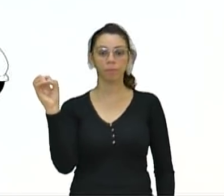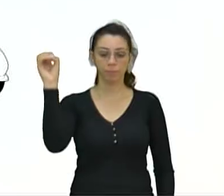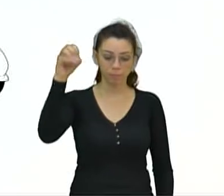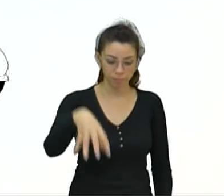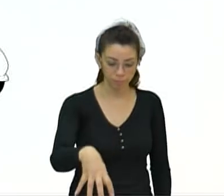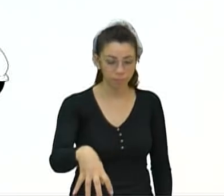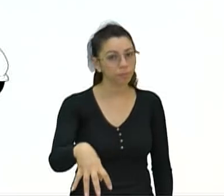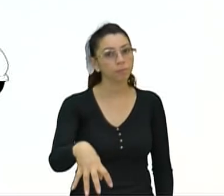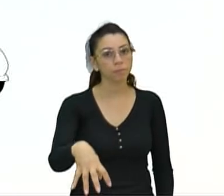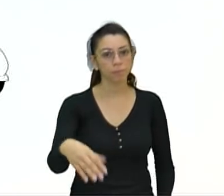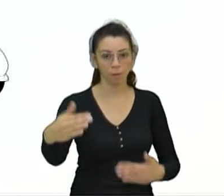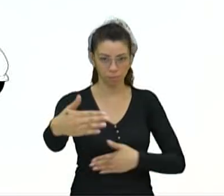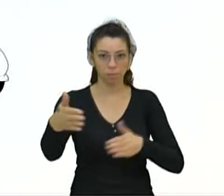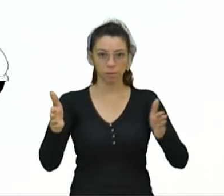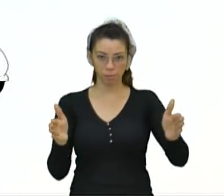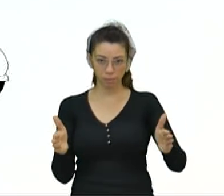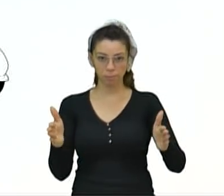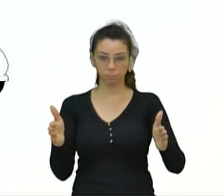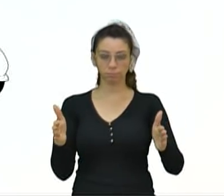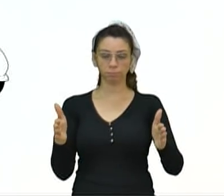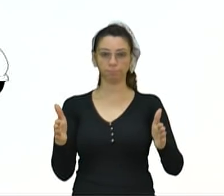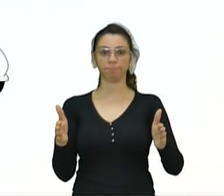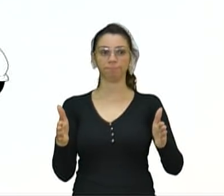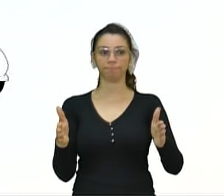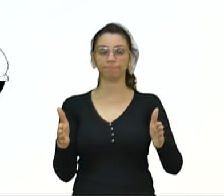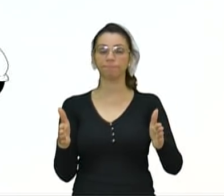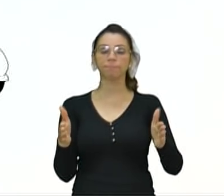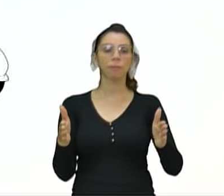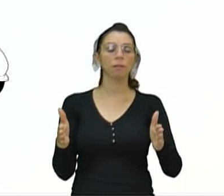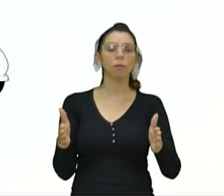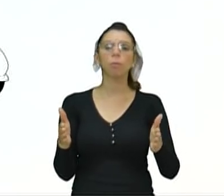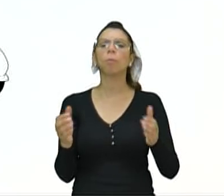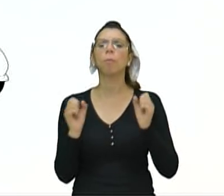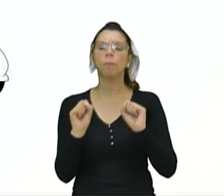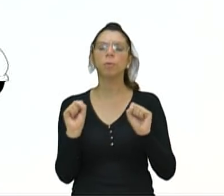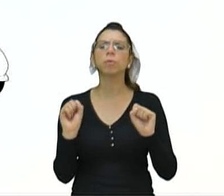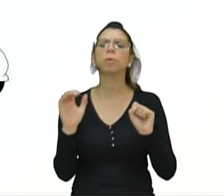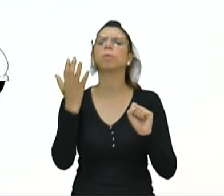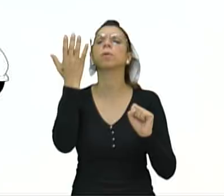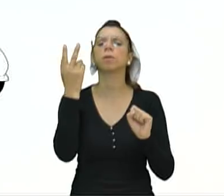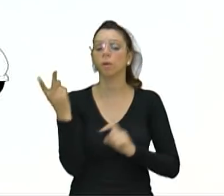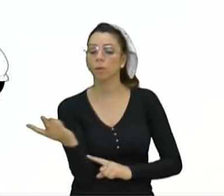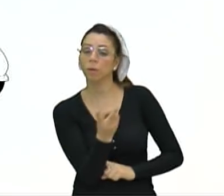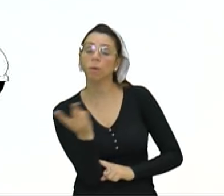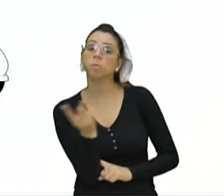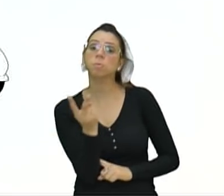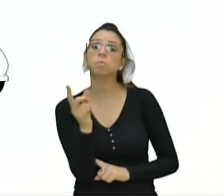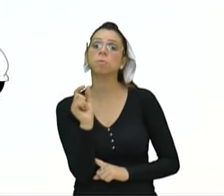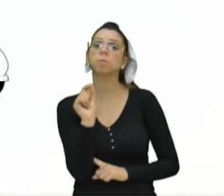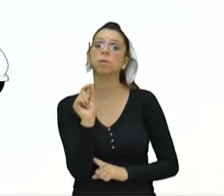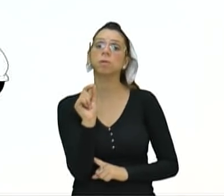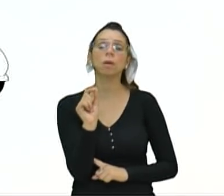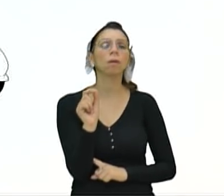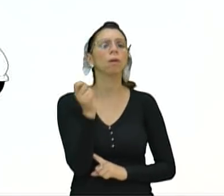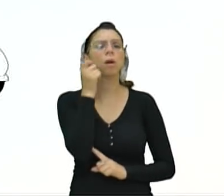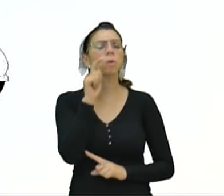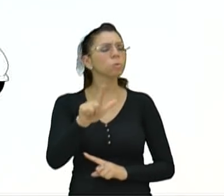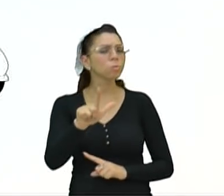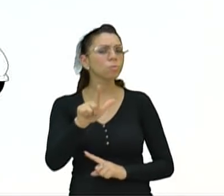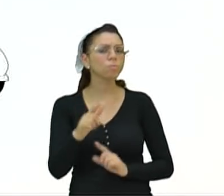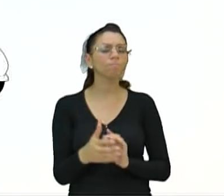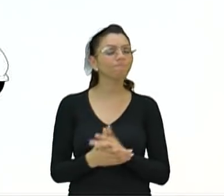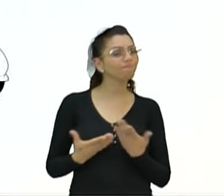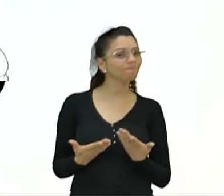novamente dentro da caixa lá da urna, tá bom? Qual é a probabilidade de ambas serem azuis? Então, vamos